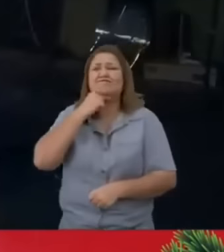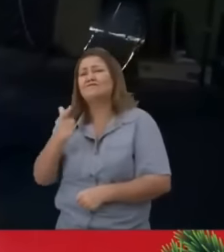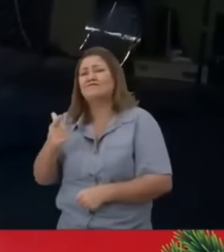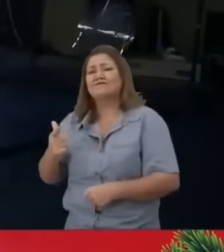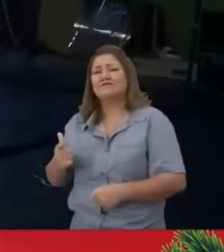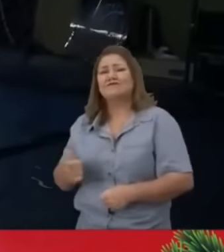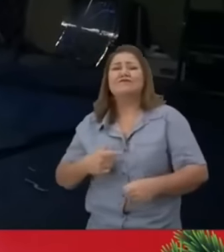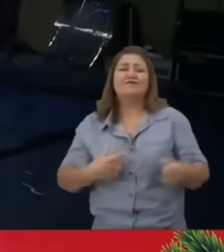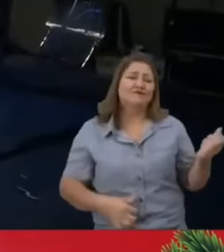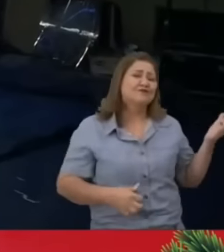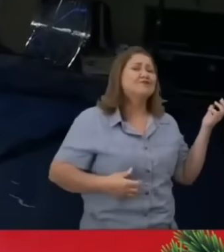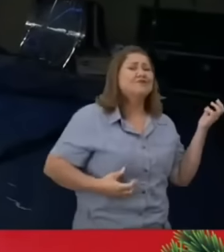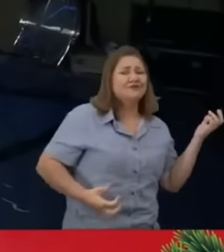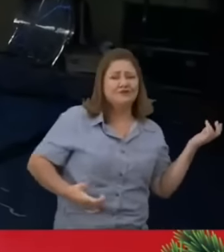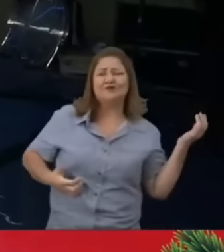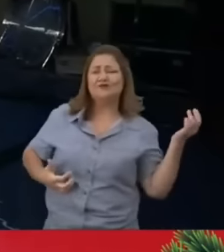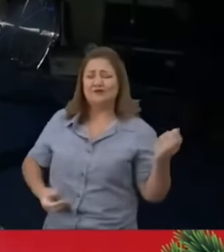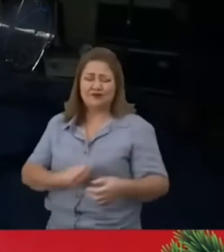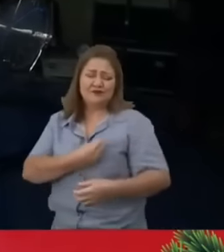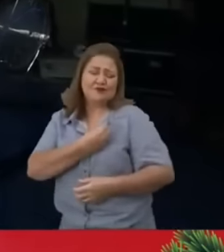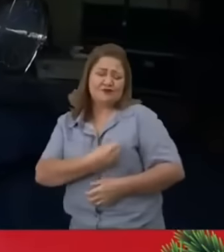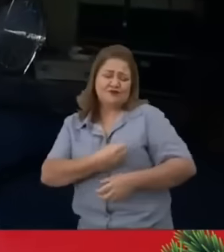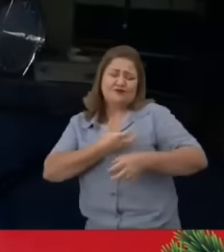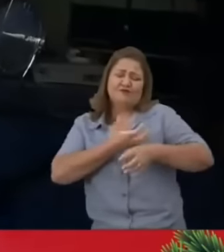agora, vida vazia.